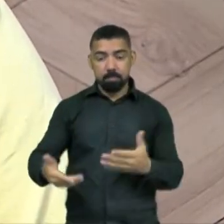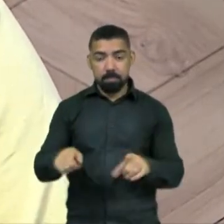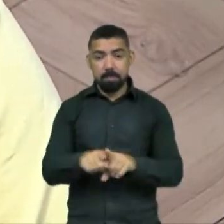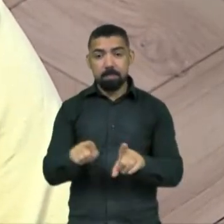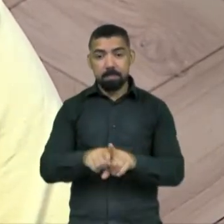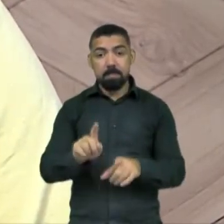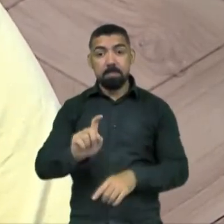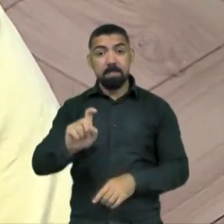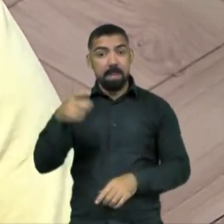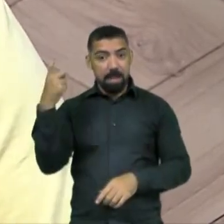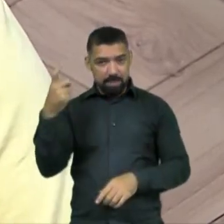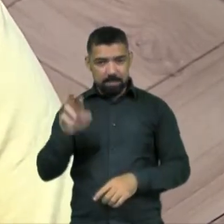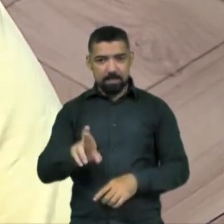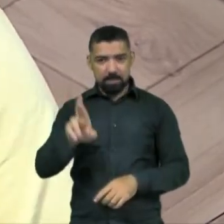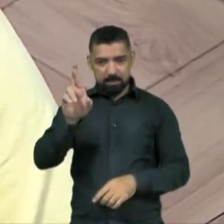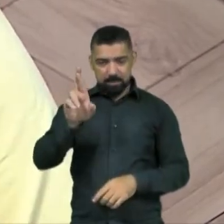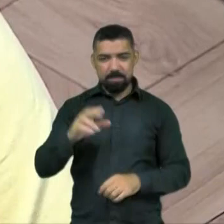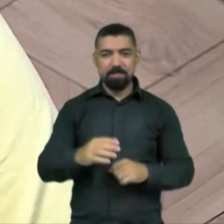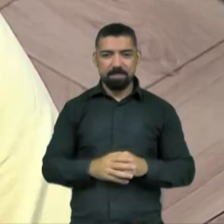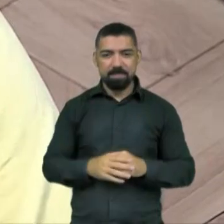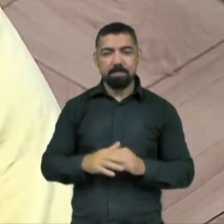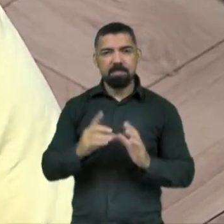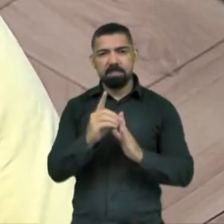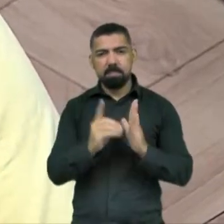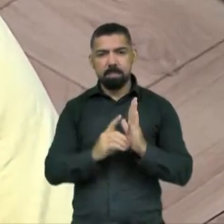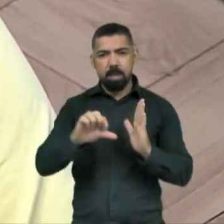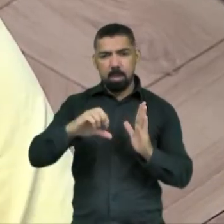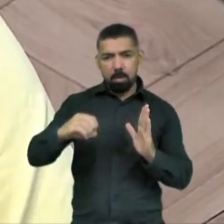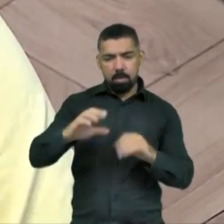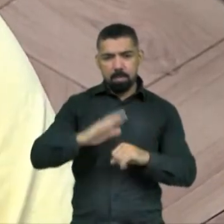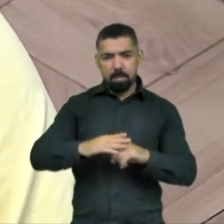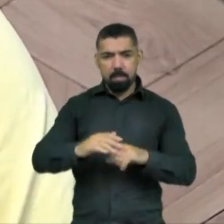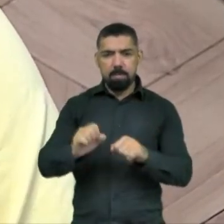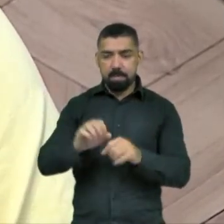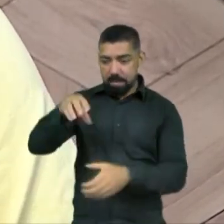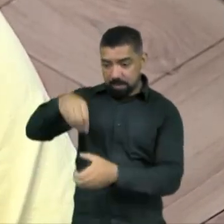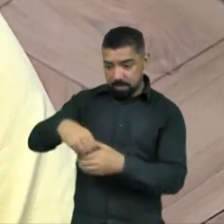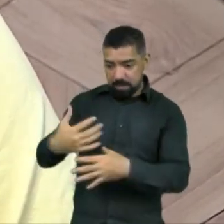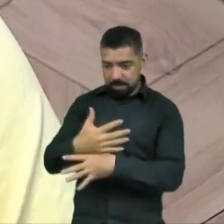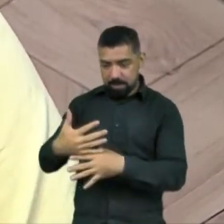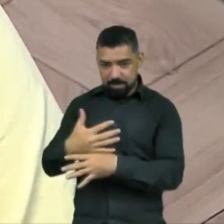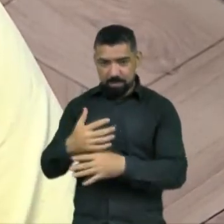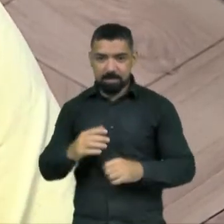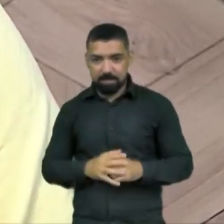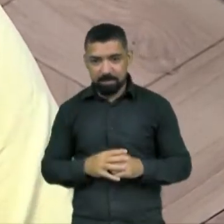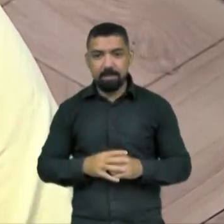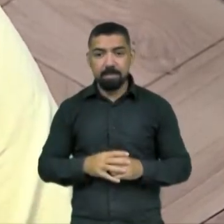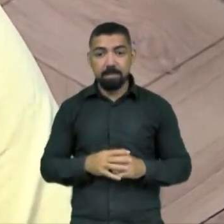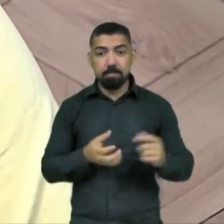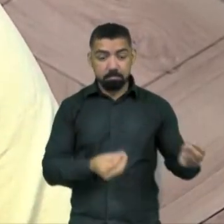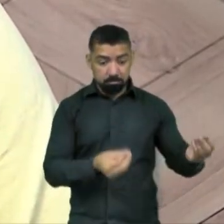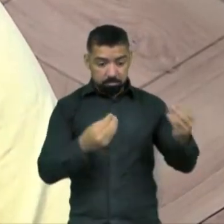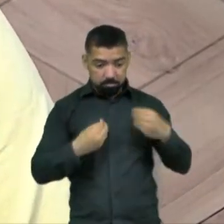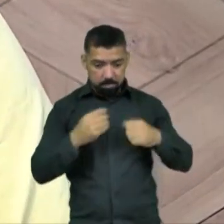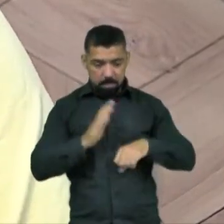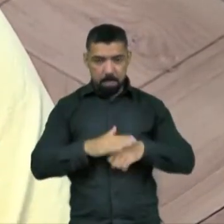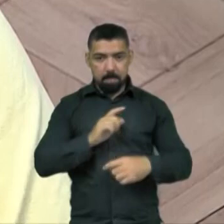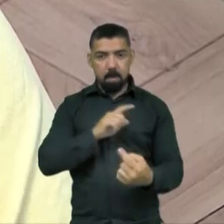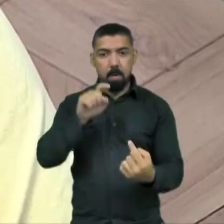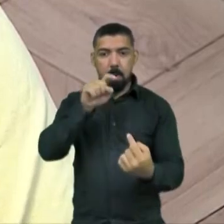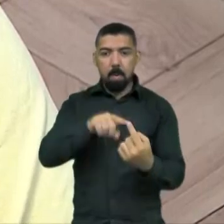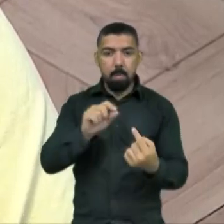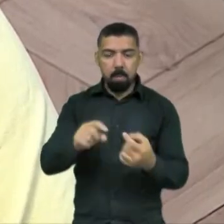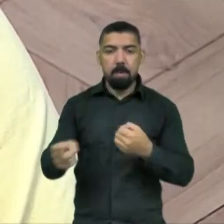ex-diretor do espetáculo, na década de 90, realizava na Morada Nova, e passou para mim essa missão de voltar